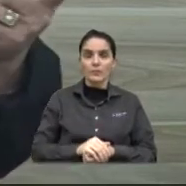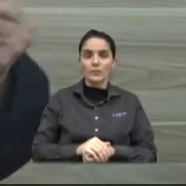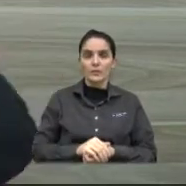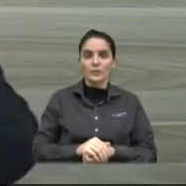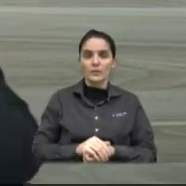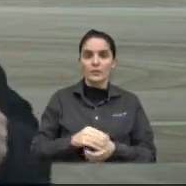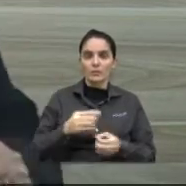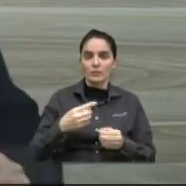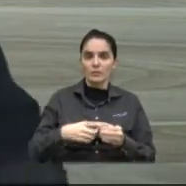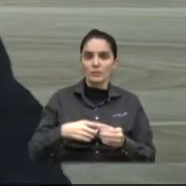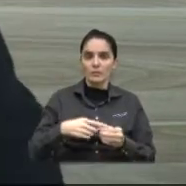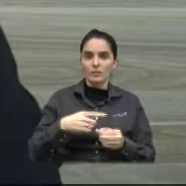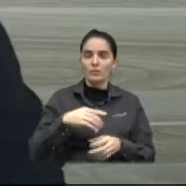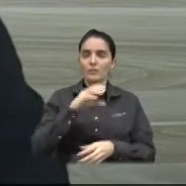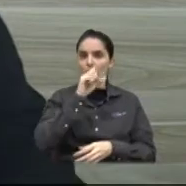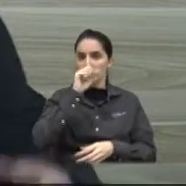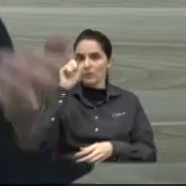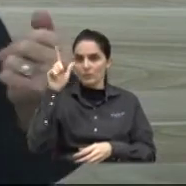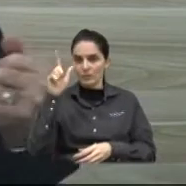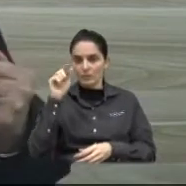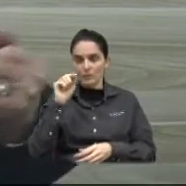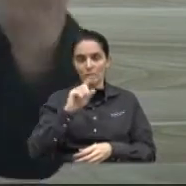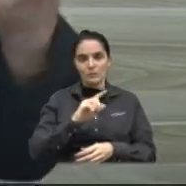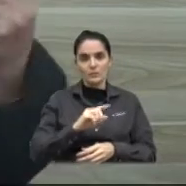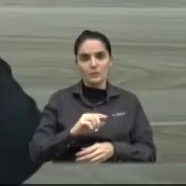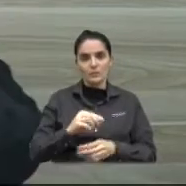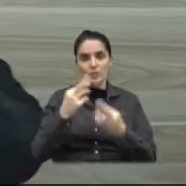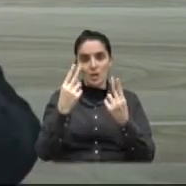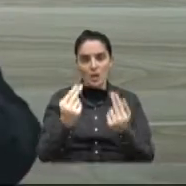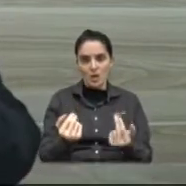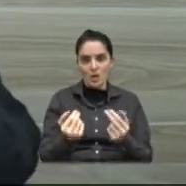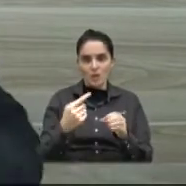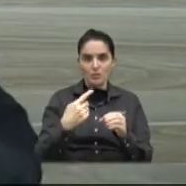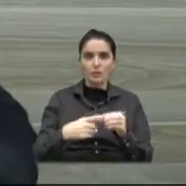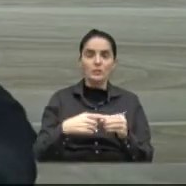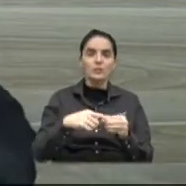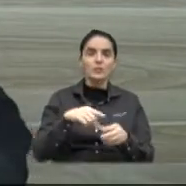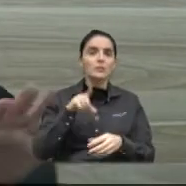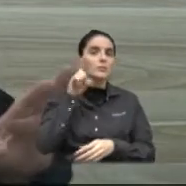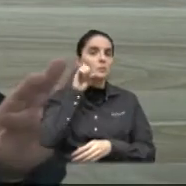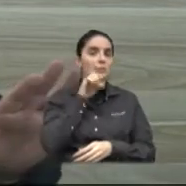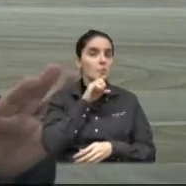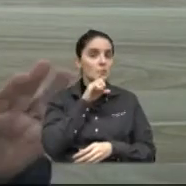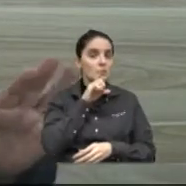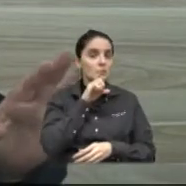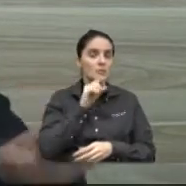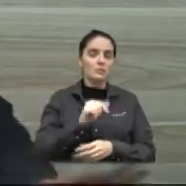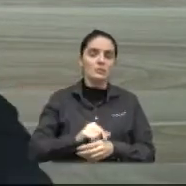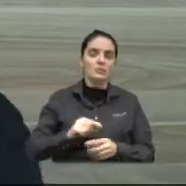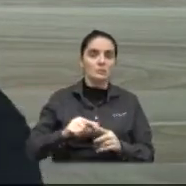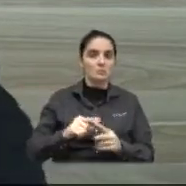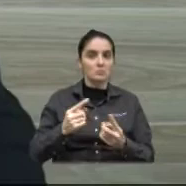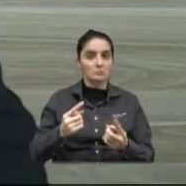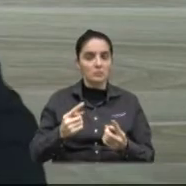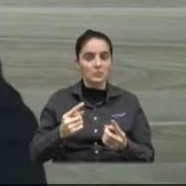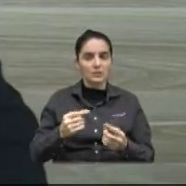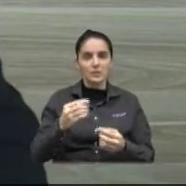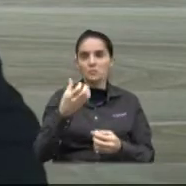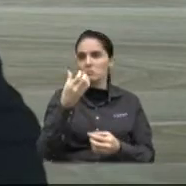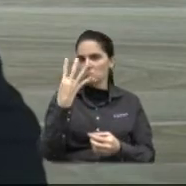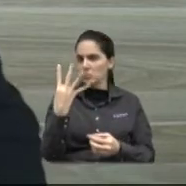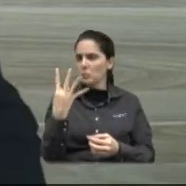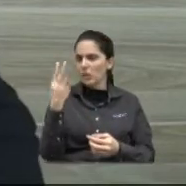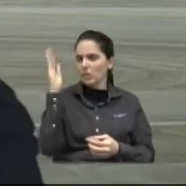que americana começa às duas horas a ideia parece que vai se começar as duas horas mas estou feliz com esse horário das 4